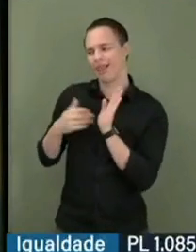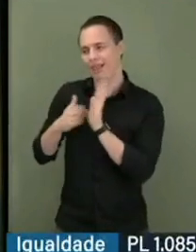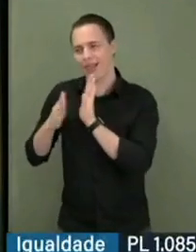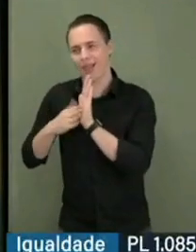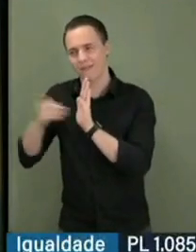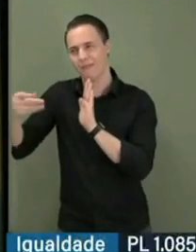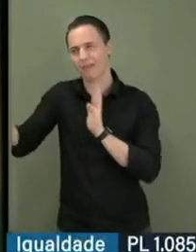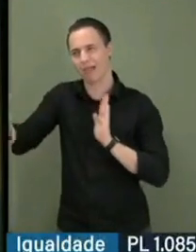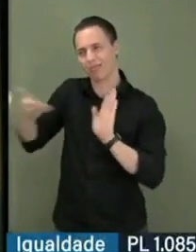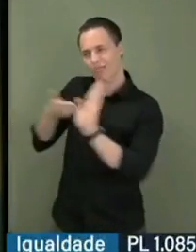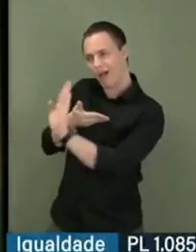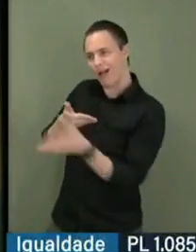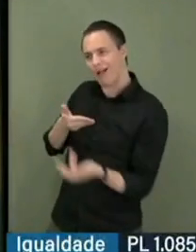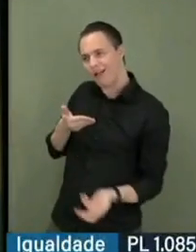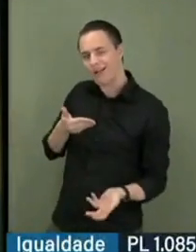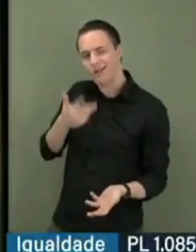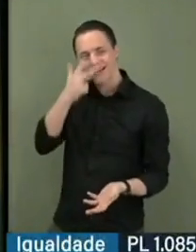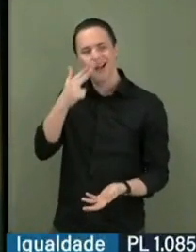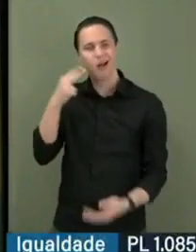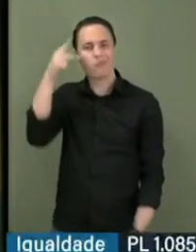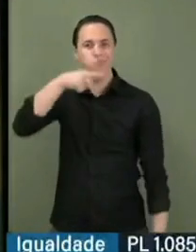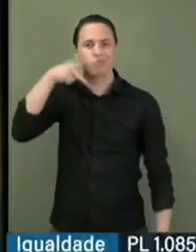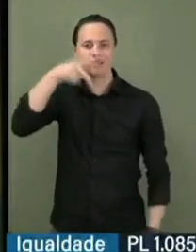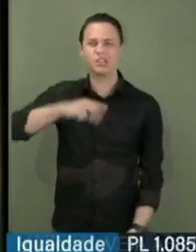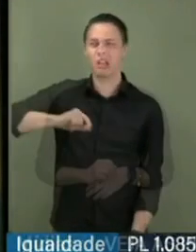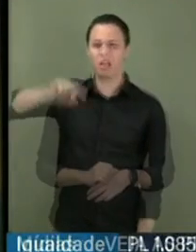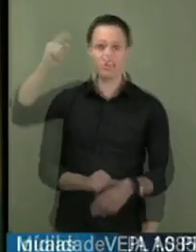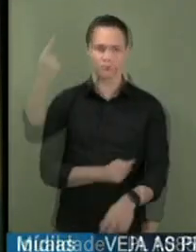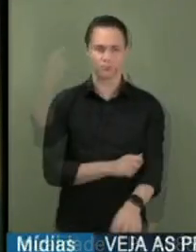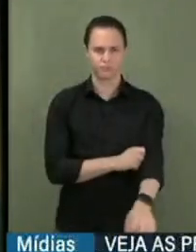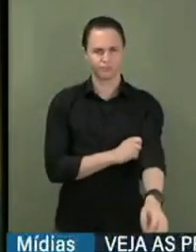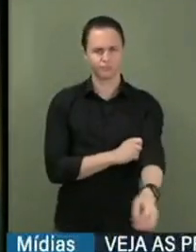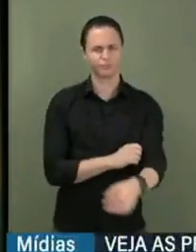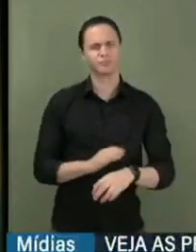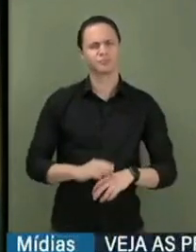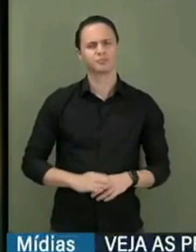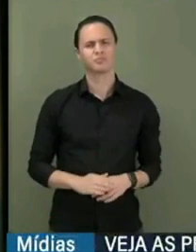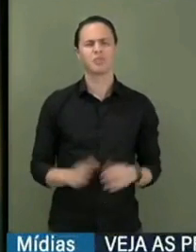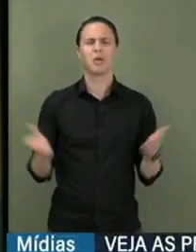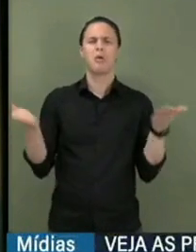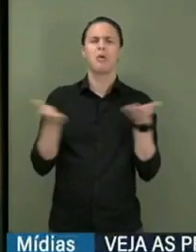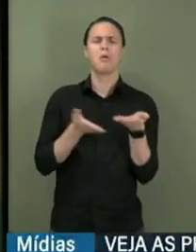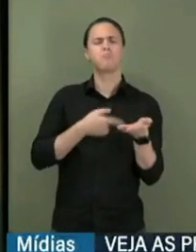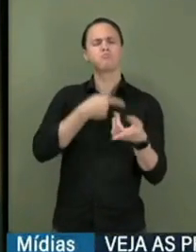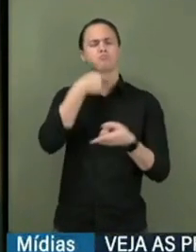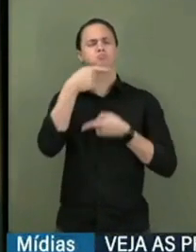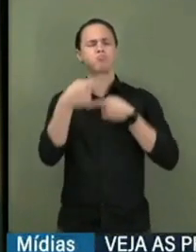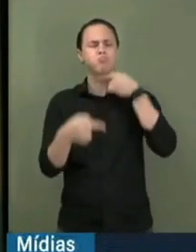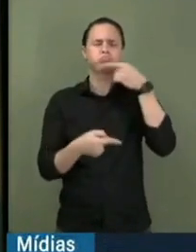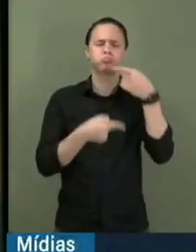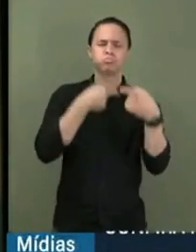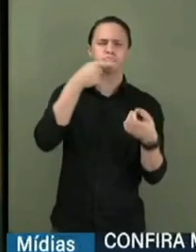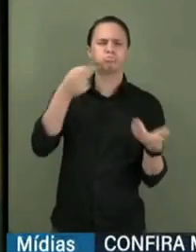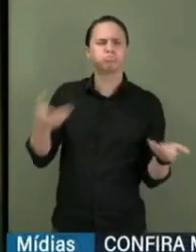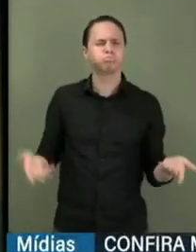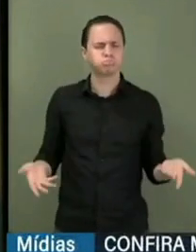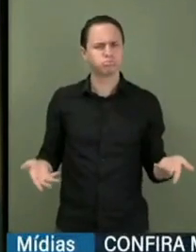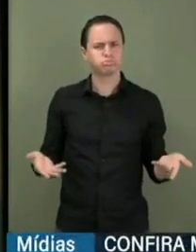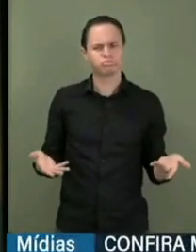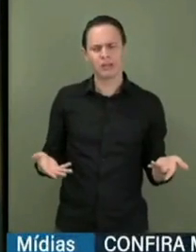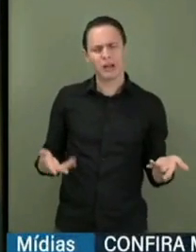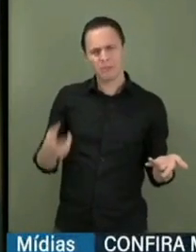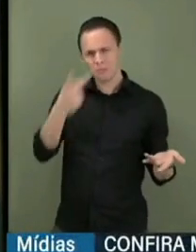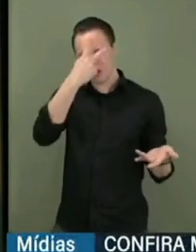apodrecida que o brasileiro não tolera, eu não sei o que é. Aí fica aquela pergunta: a base do